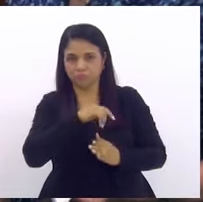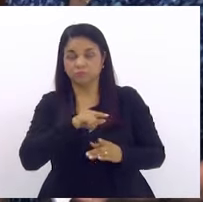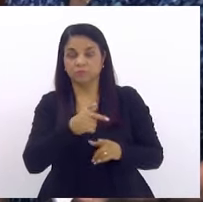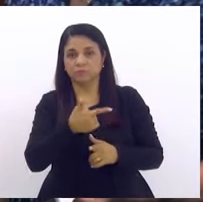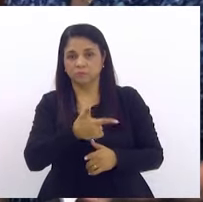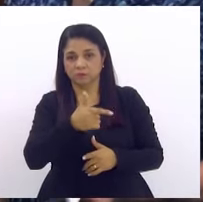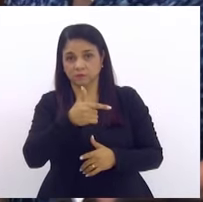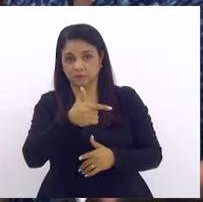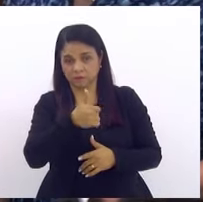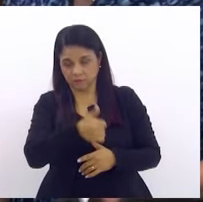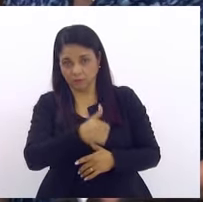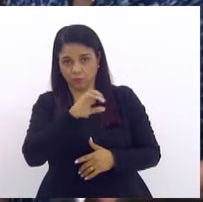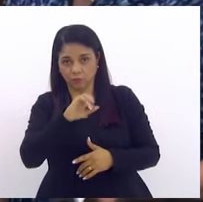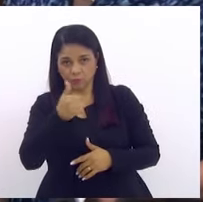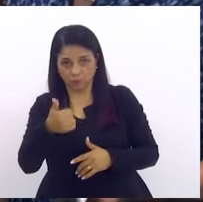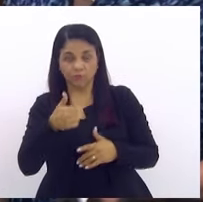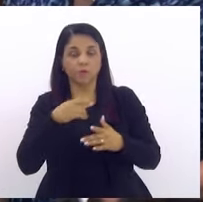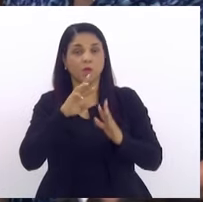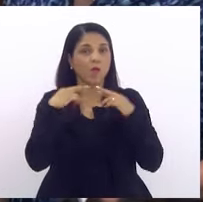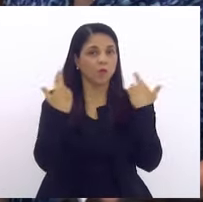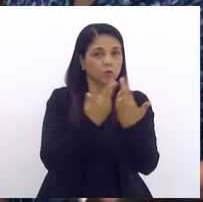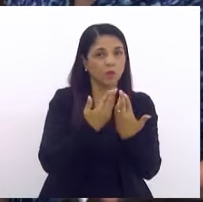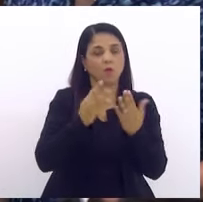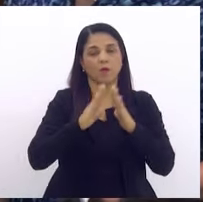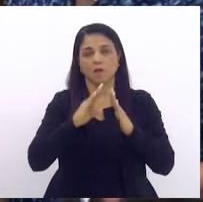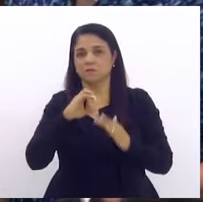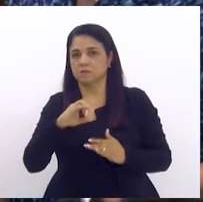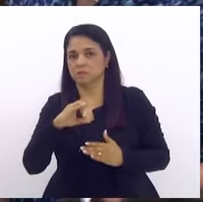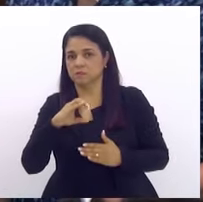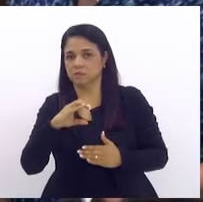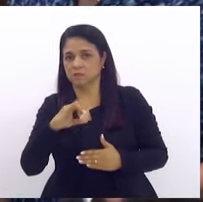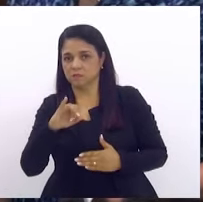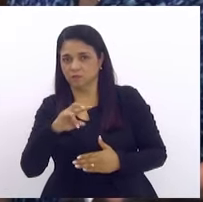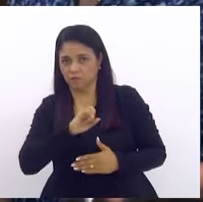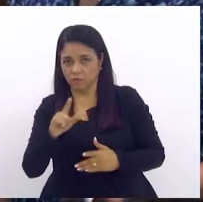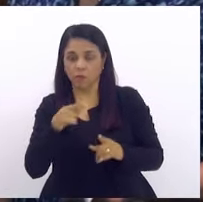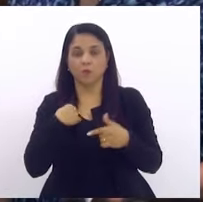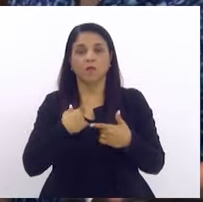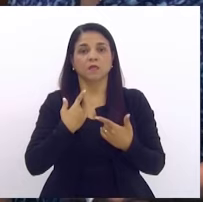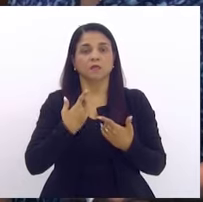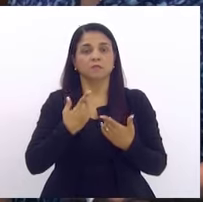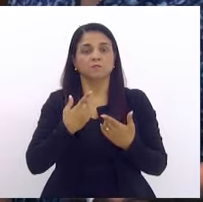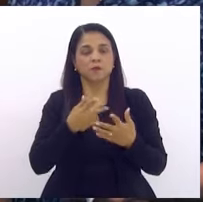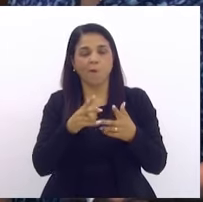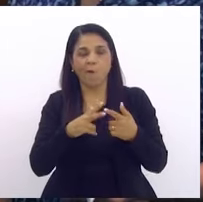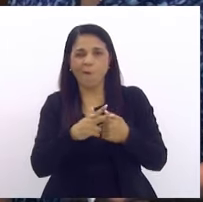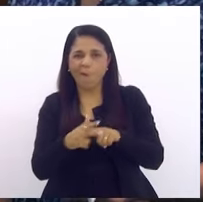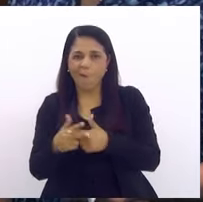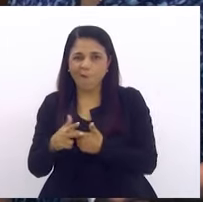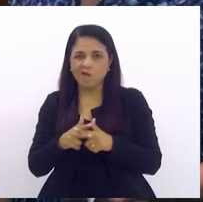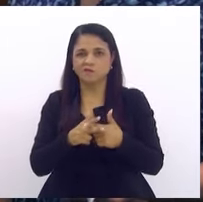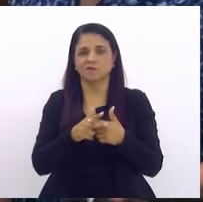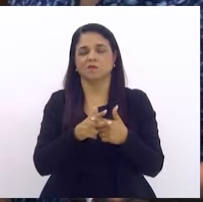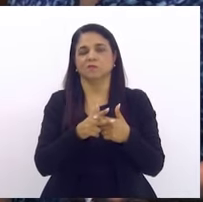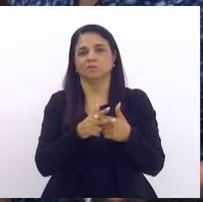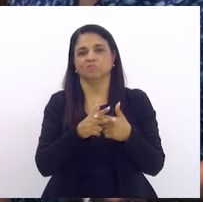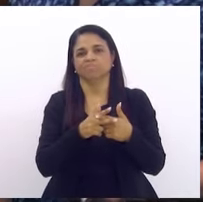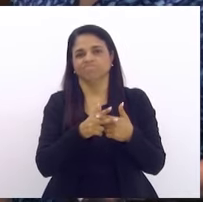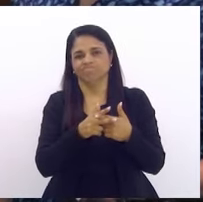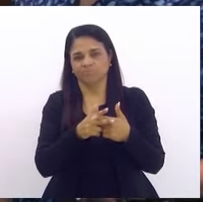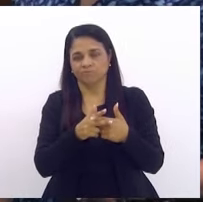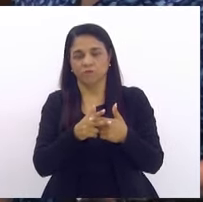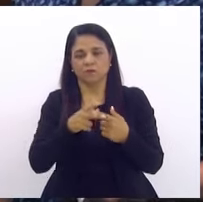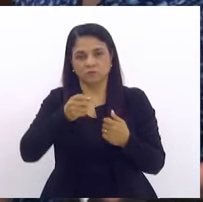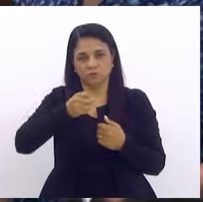Civil e possa dar o tratamento que esse assunto merece, que é a correção de uma injustiça com centenas de